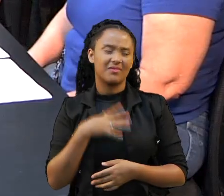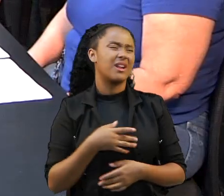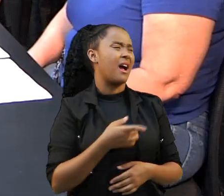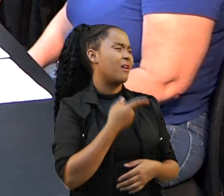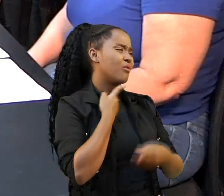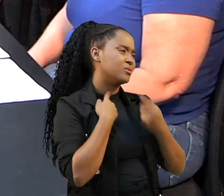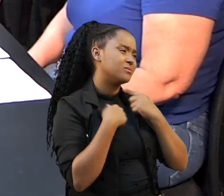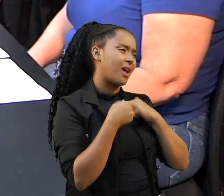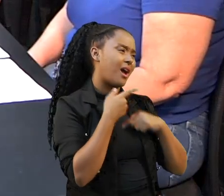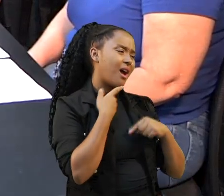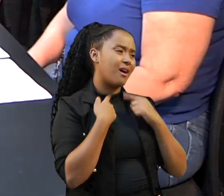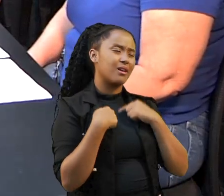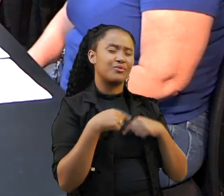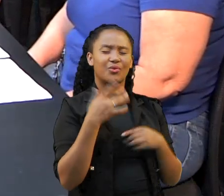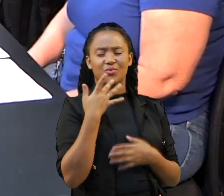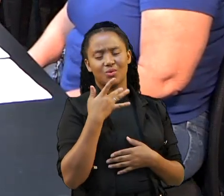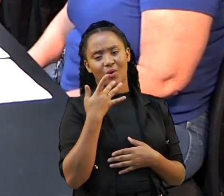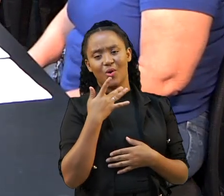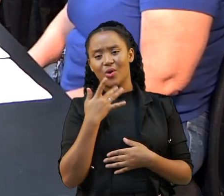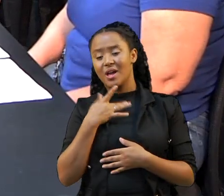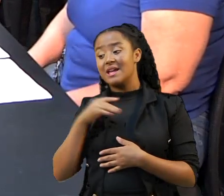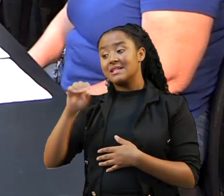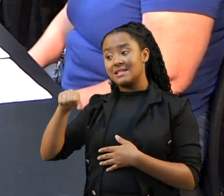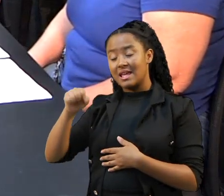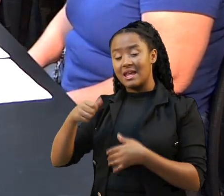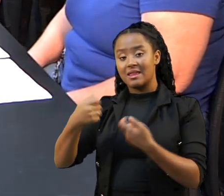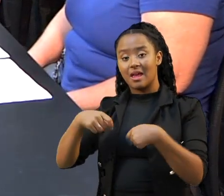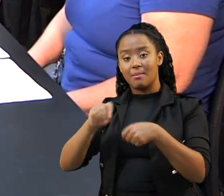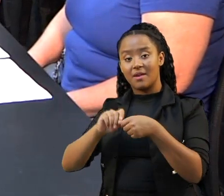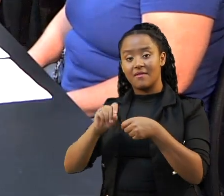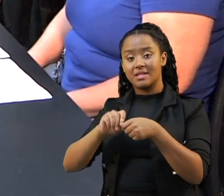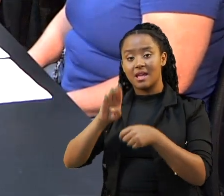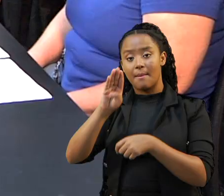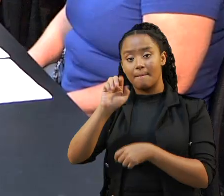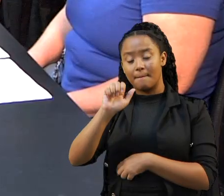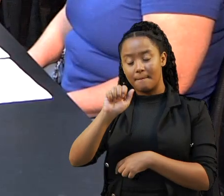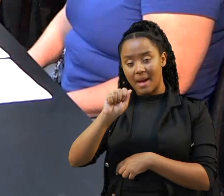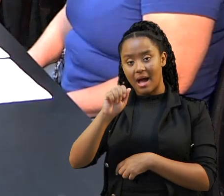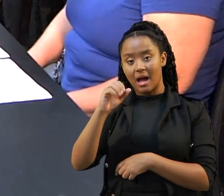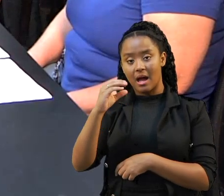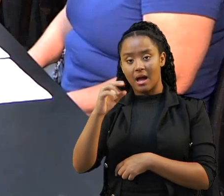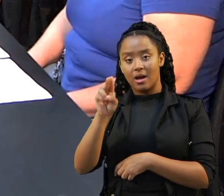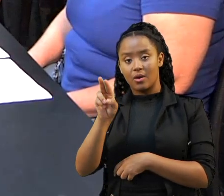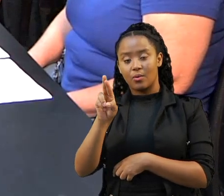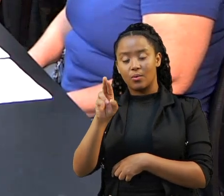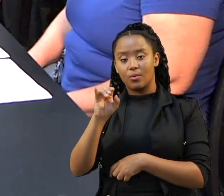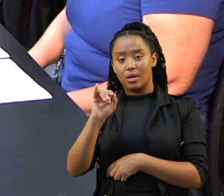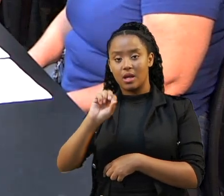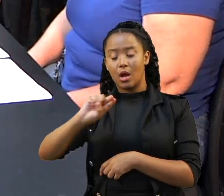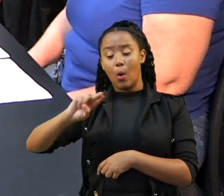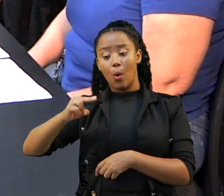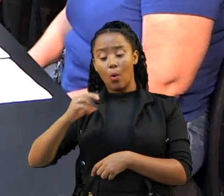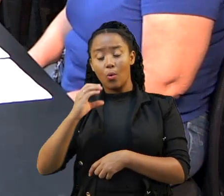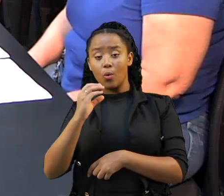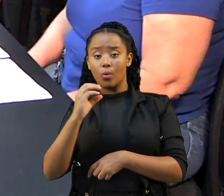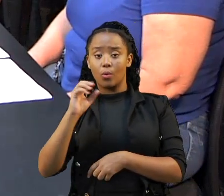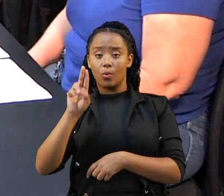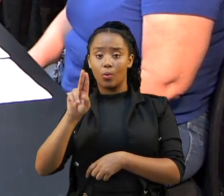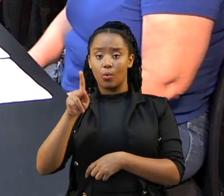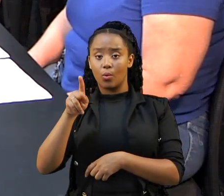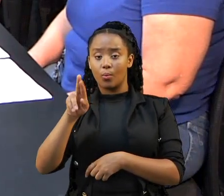fiquei com vontade aqui. Ou é cupuaçu ou é bacuri. Não sei se vocês conhecem o bacuri. Não. É uma fruta parecida também,